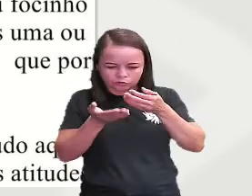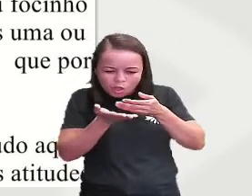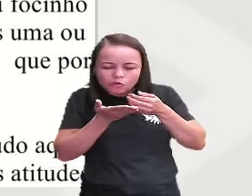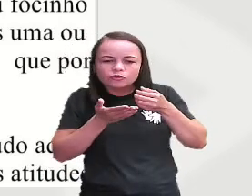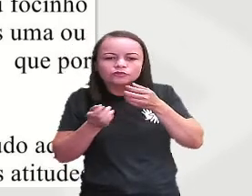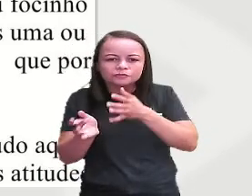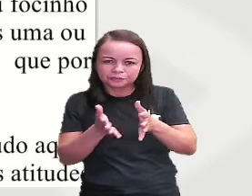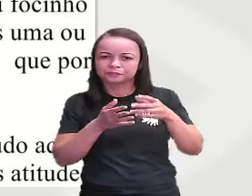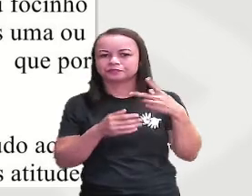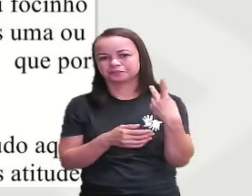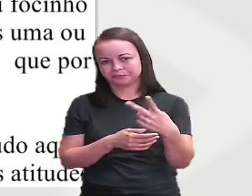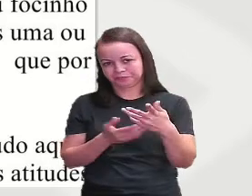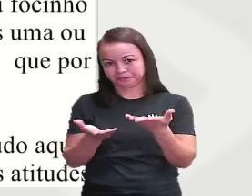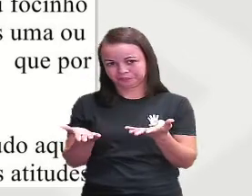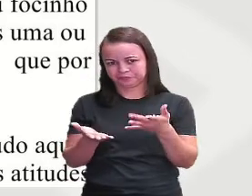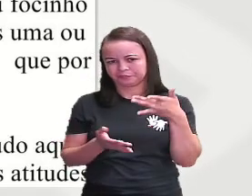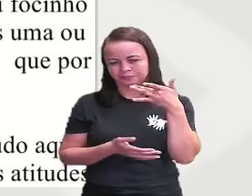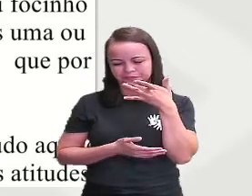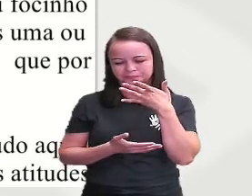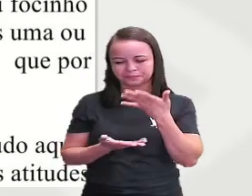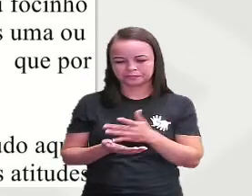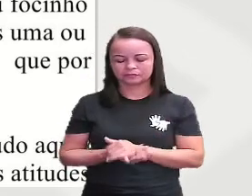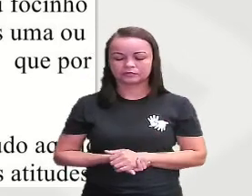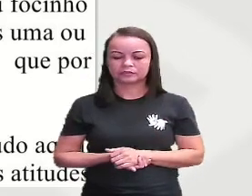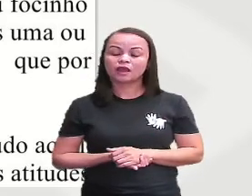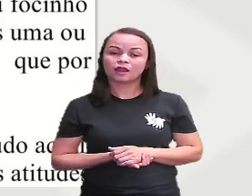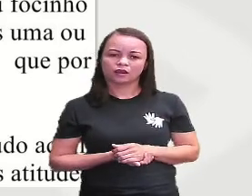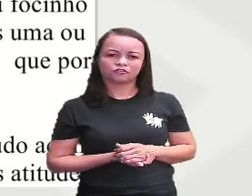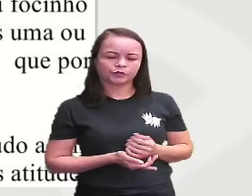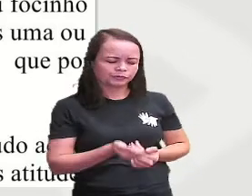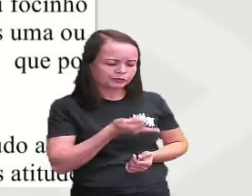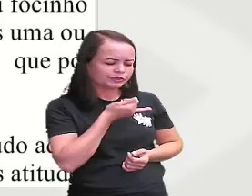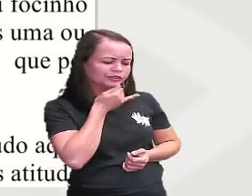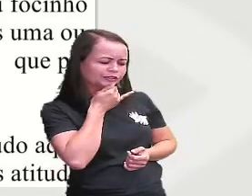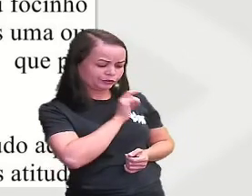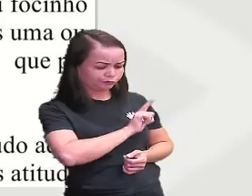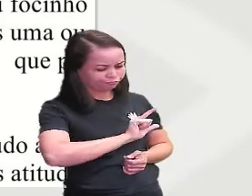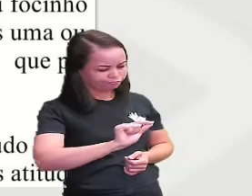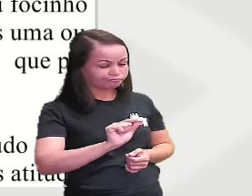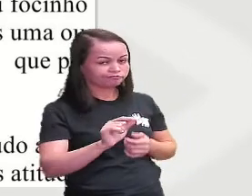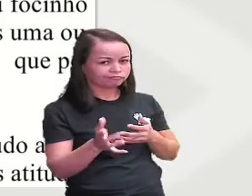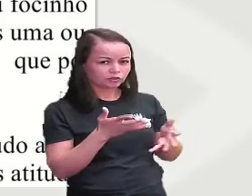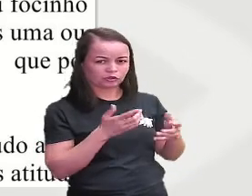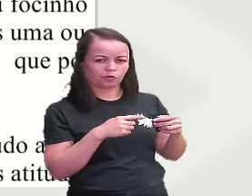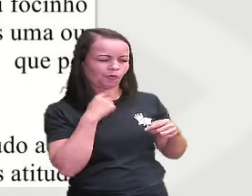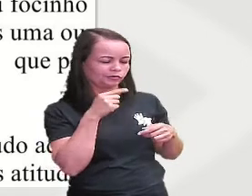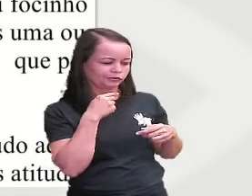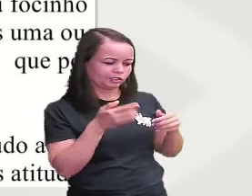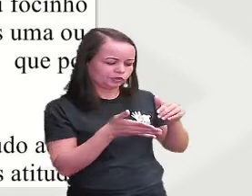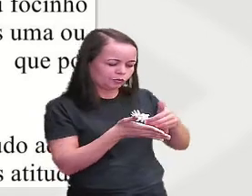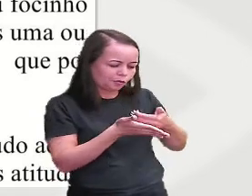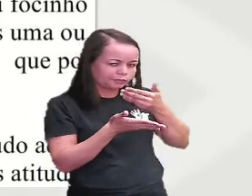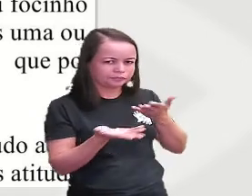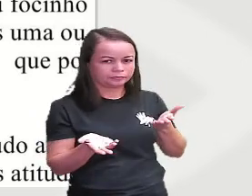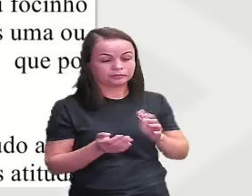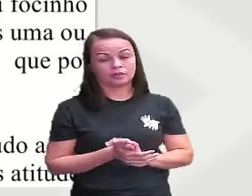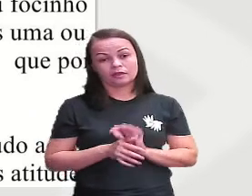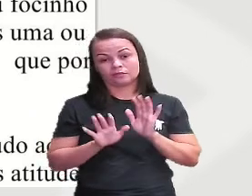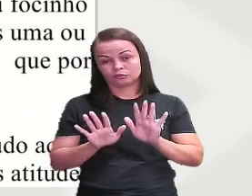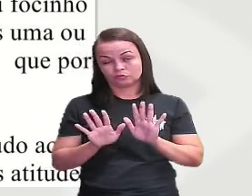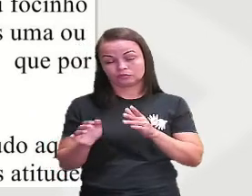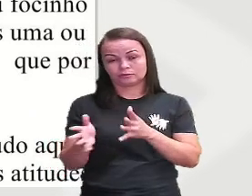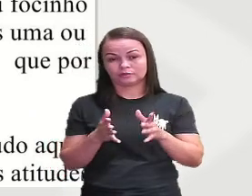sopa. Ela ficou muito triste e foi embora, né? Não conseguiu tomar essa sopa. Só que dias